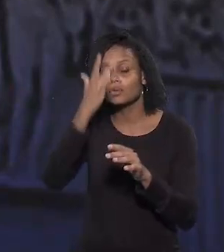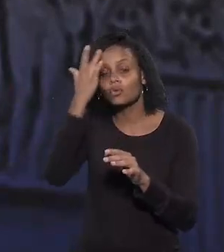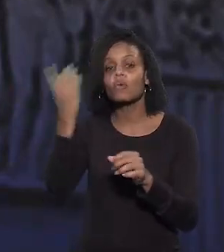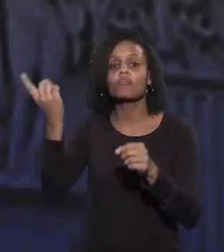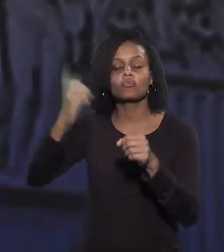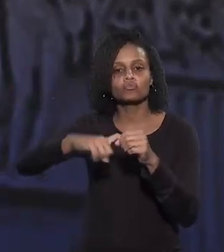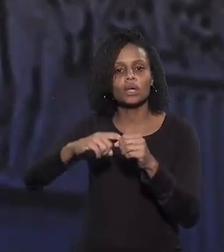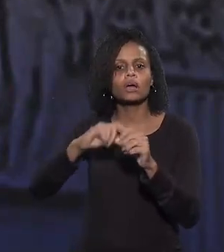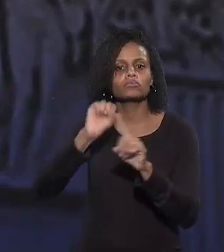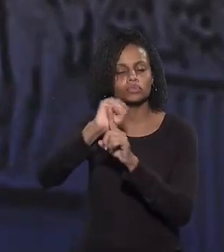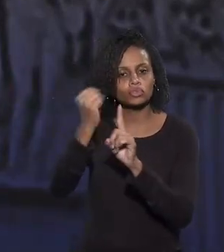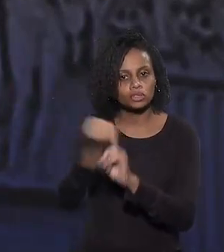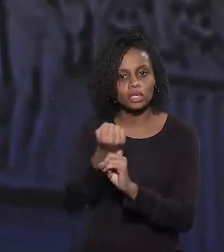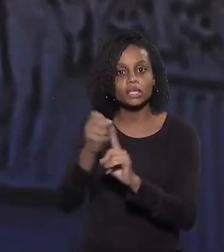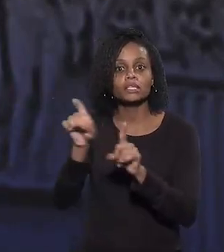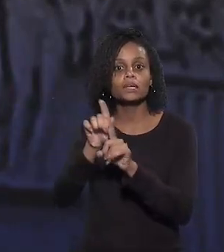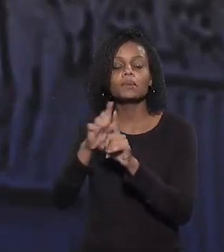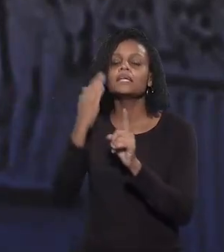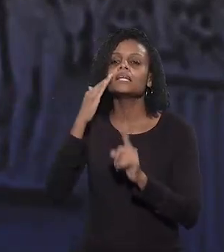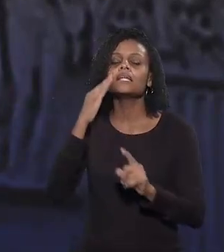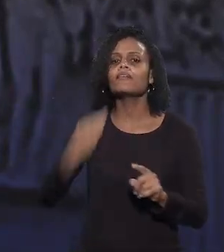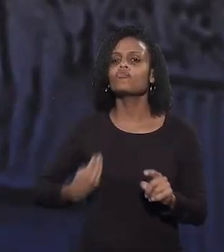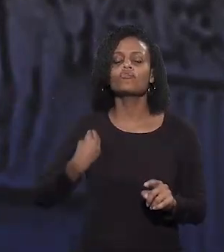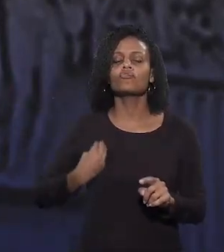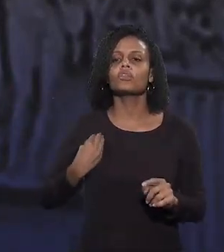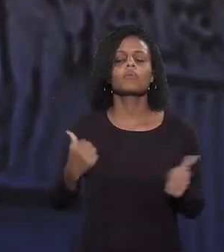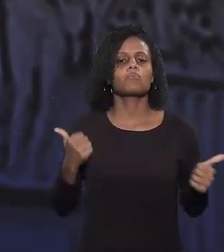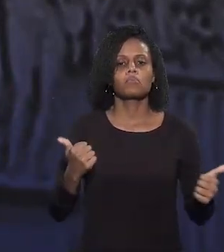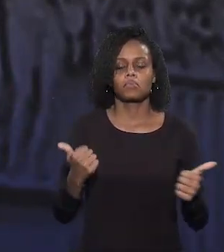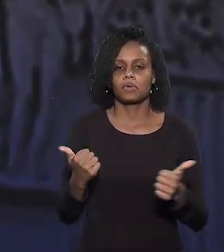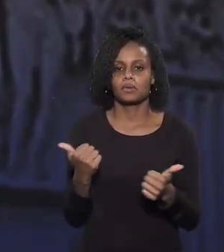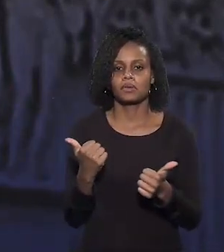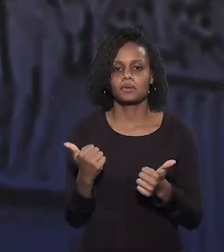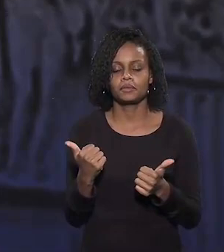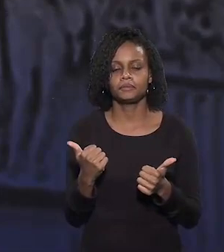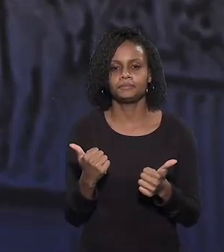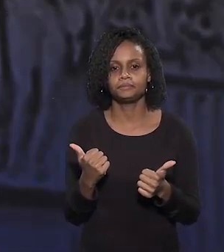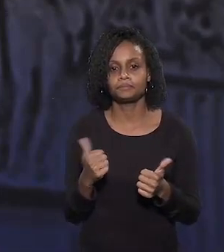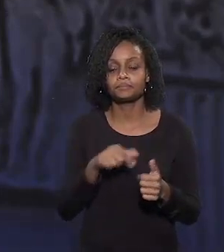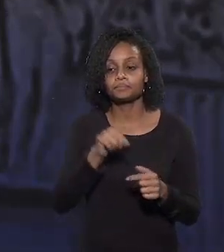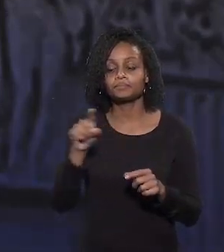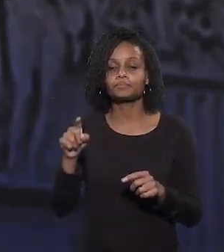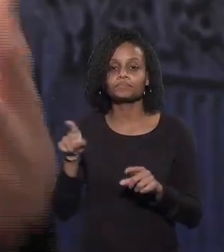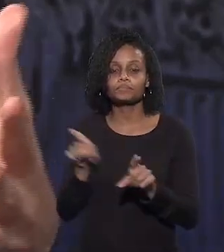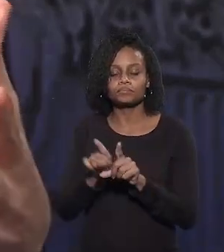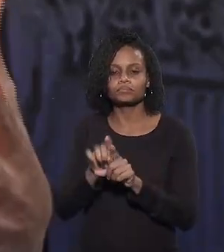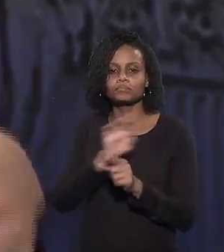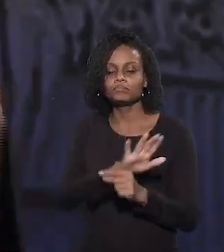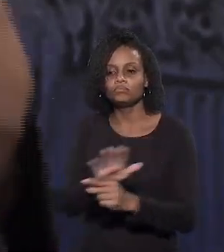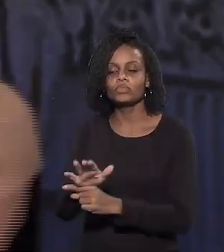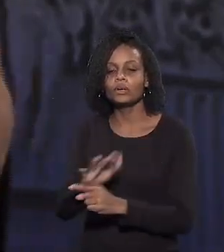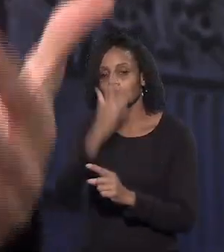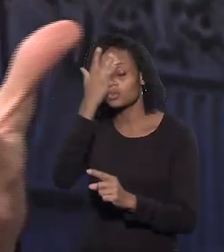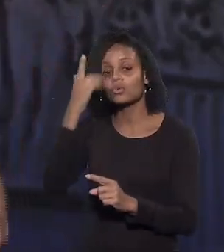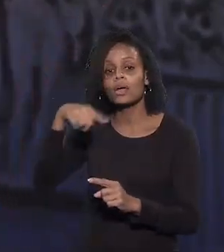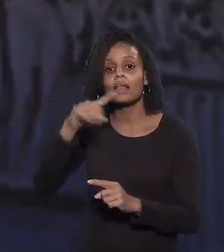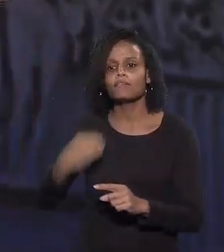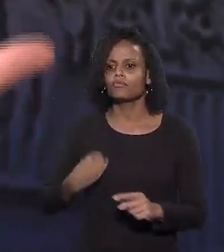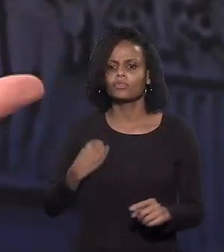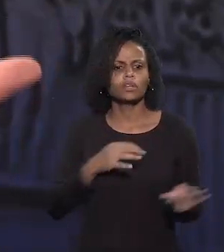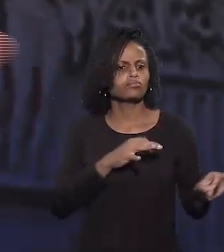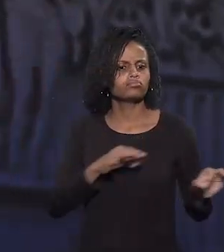a reinserção social e o sentido de vida do paciente, para conseguir o autodomínio, sim? E que ele consiga retomar sua